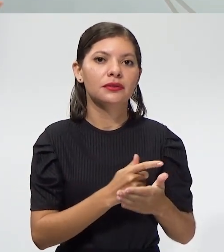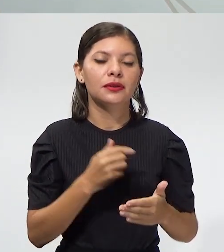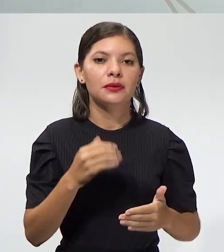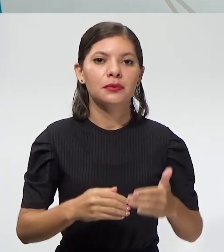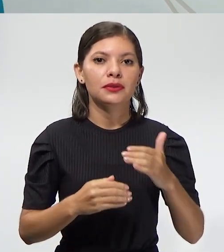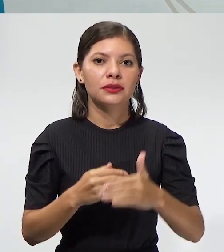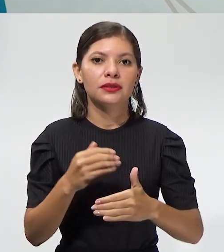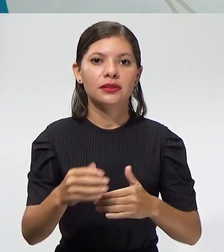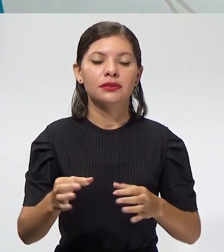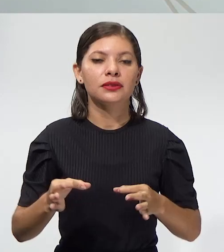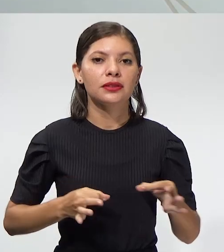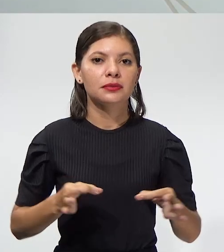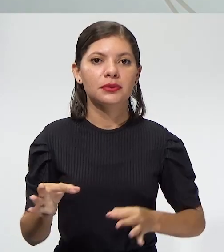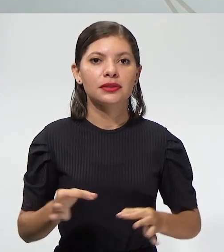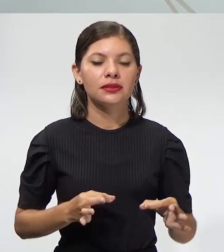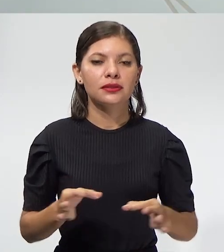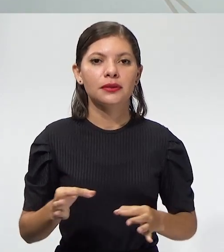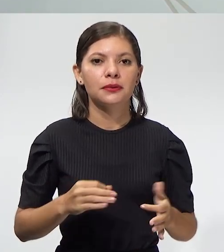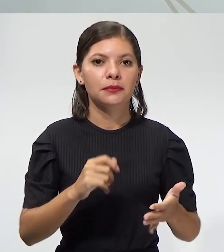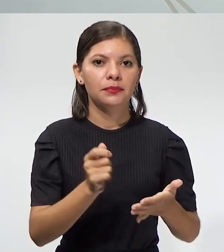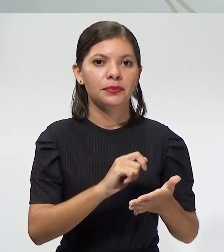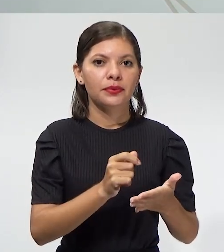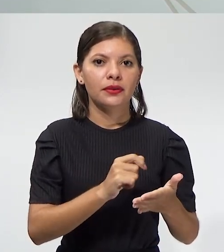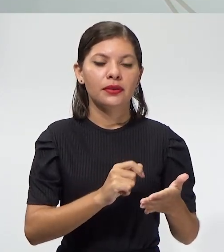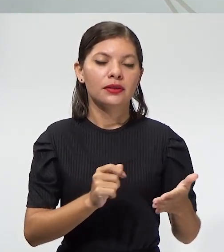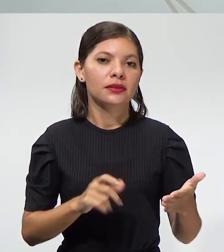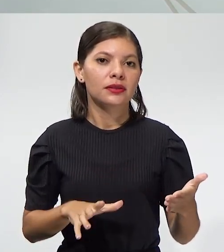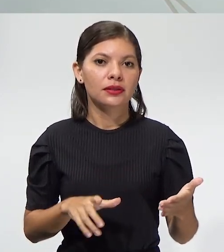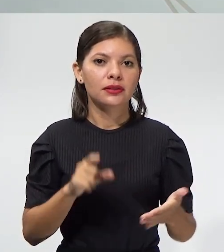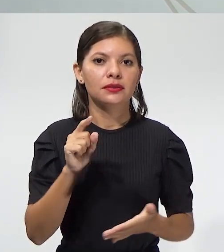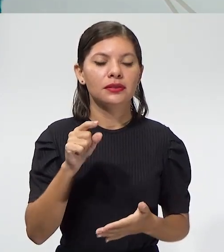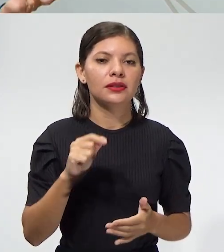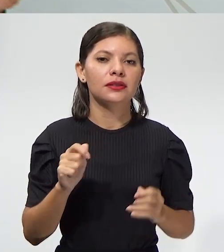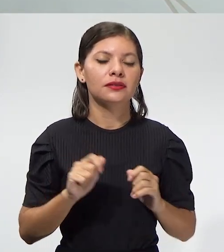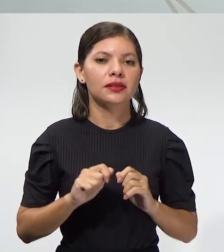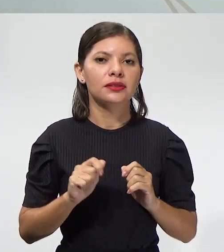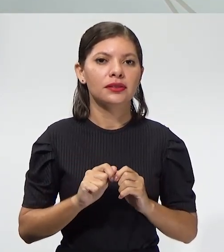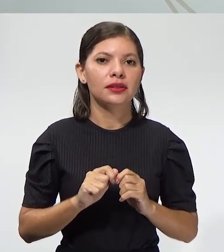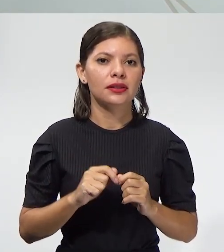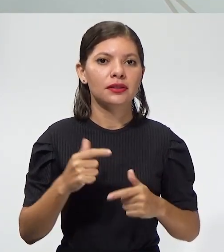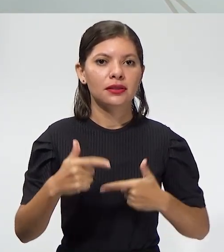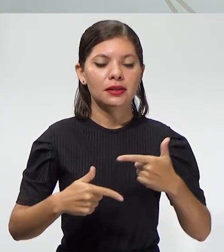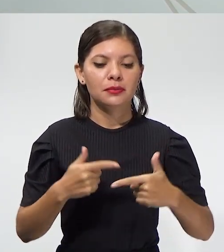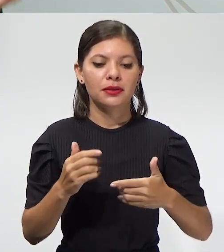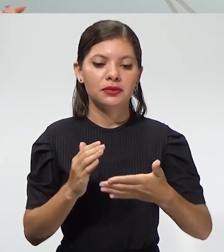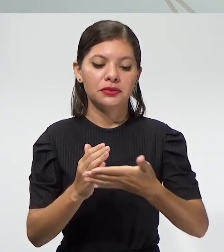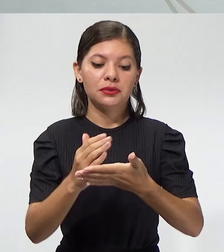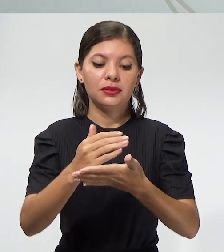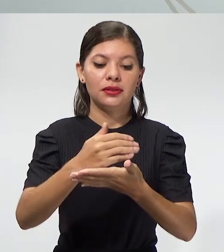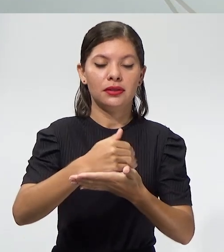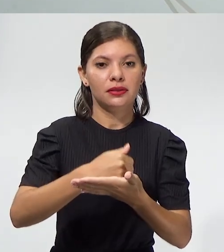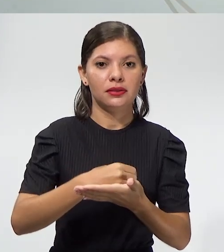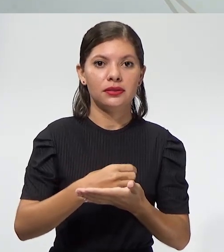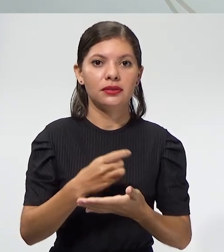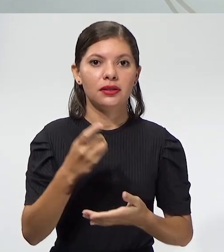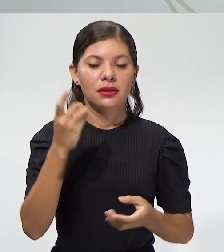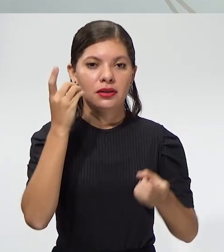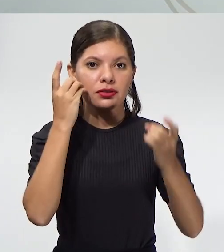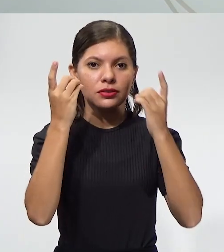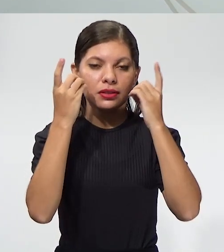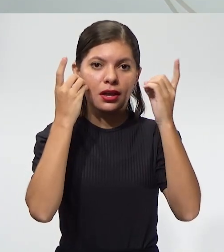envolve não apenas a escrita que vocês vão fazer, mas também o trabalho de coleta de dados, o trabalho de análise desses